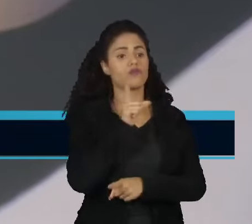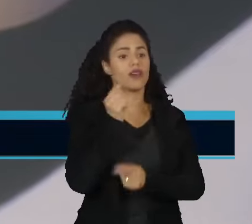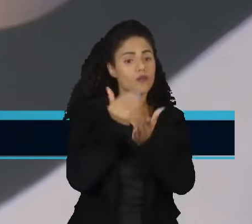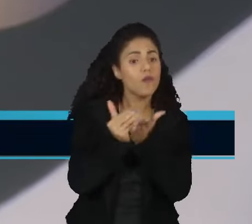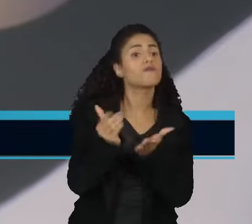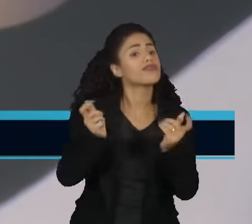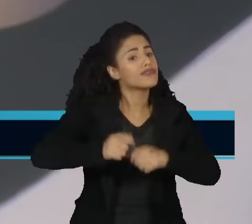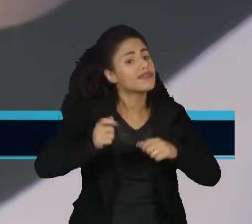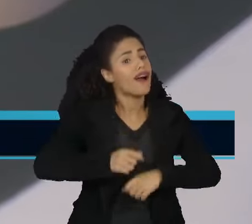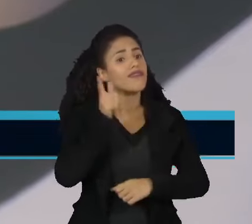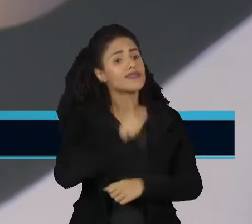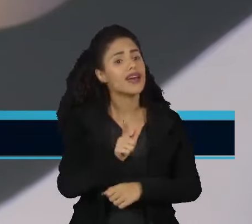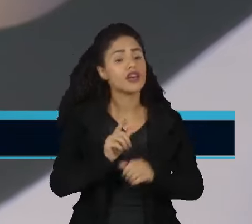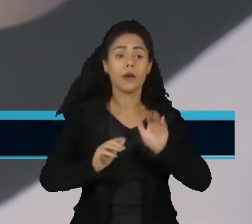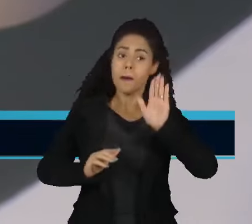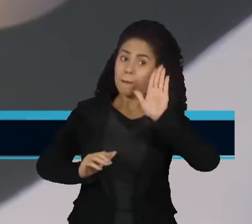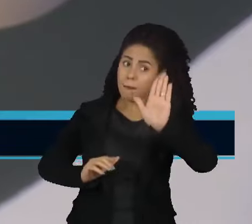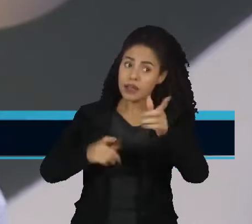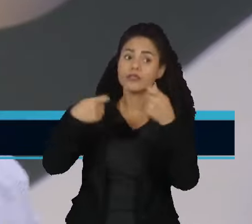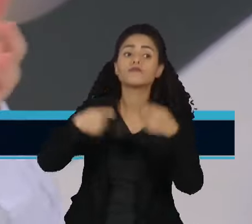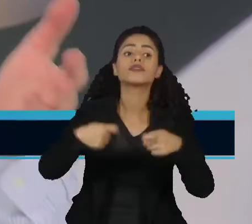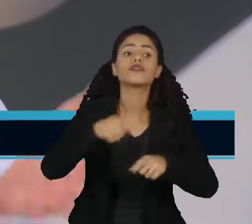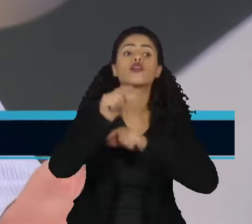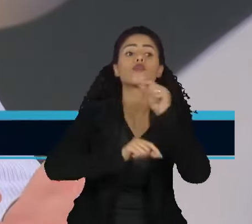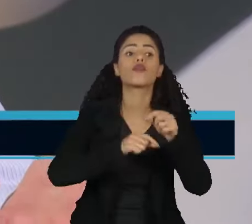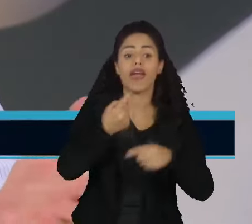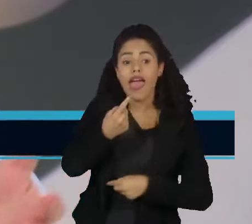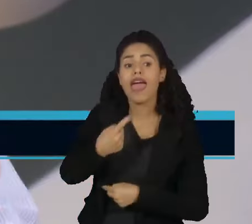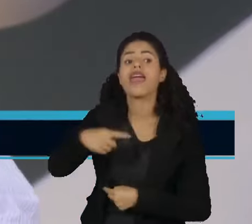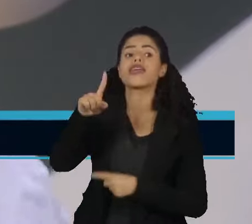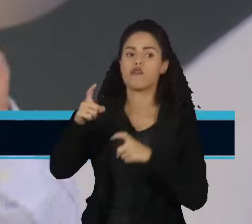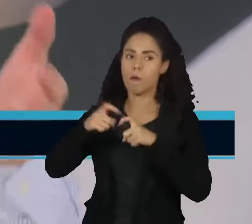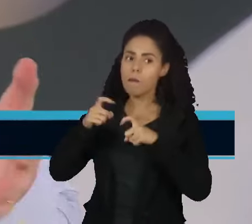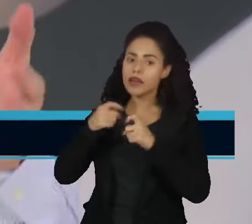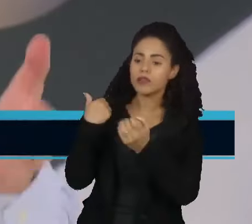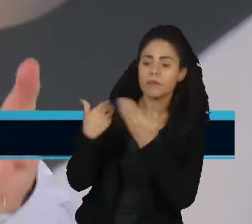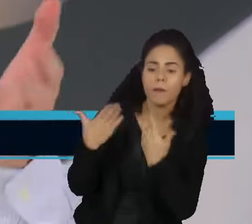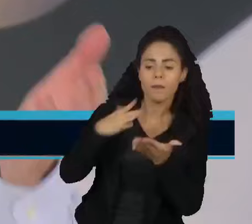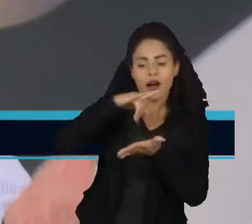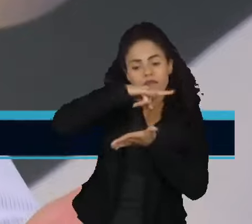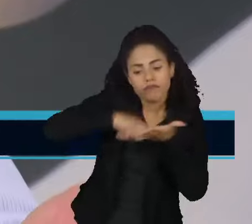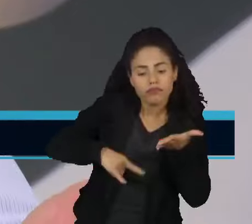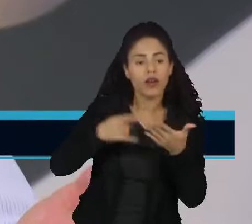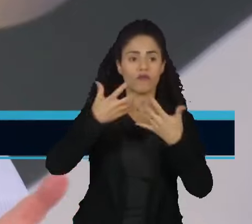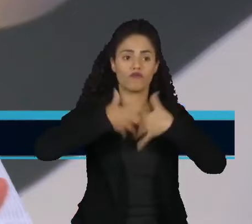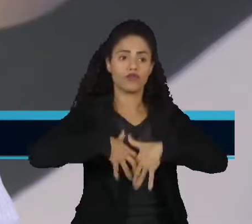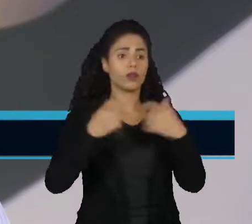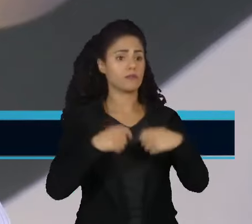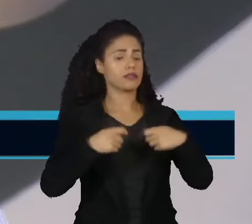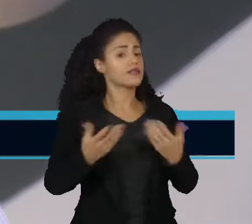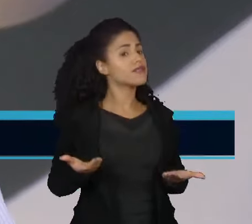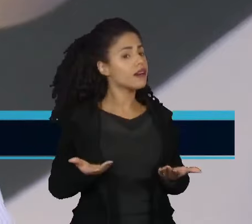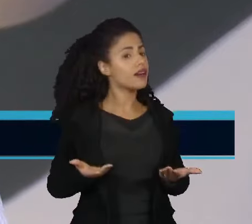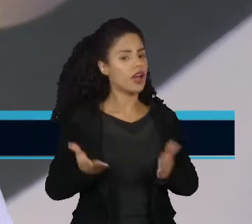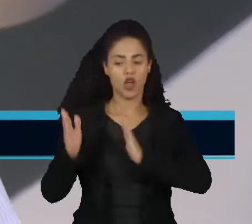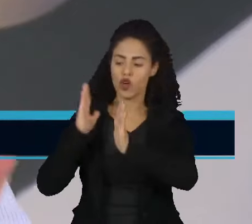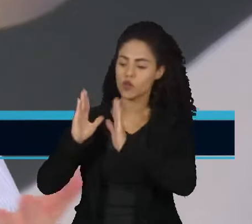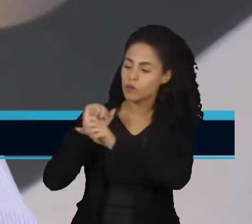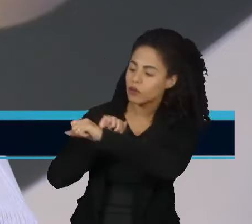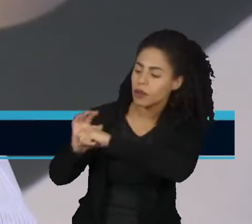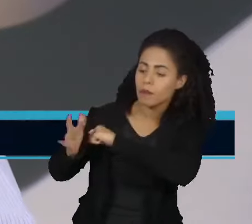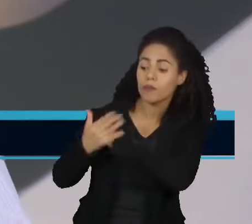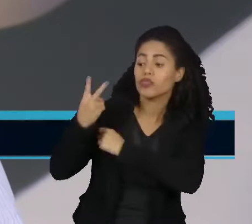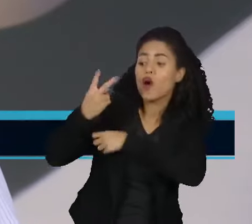iniciais mas para isso precisa ter ida ao médico tem que ter o sistema de saúde funcionando e durante a pandemia durante